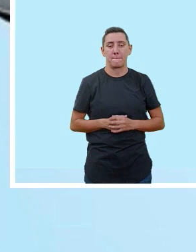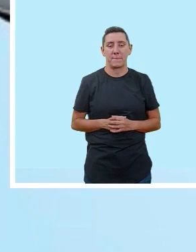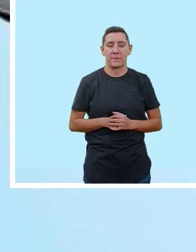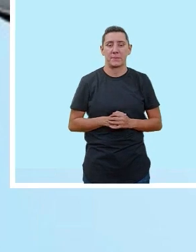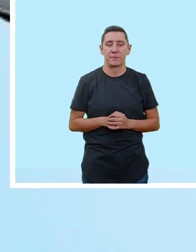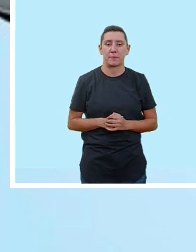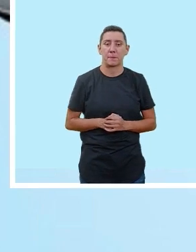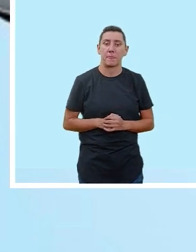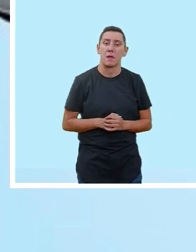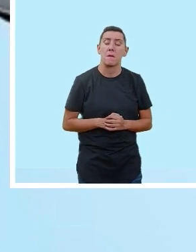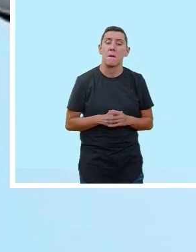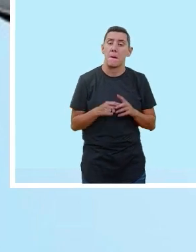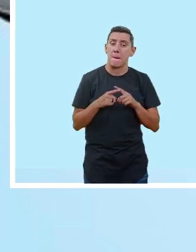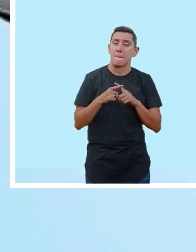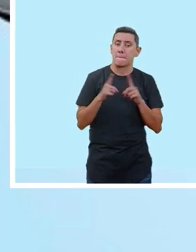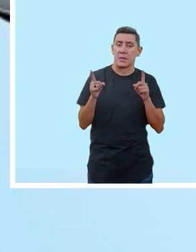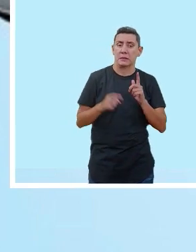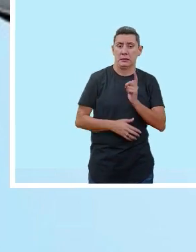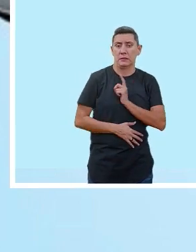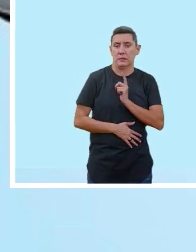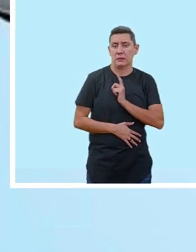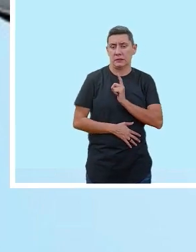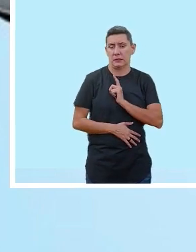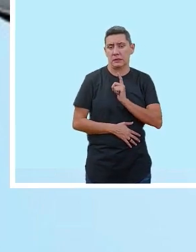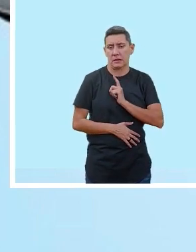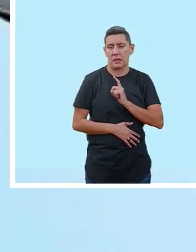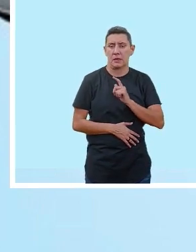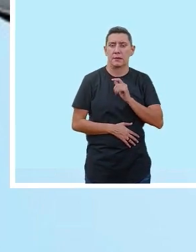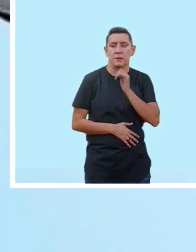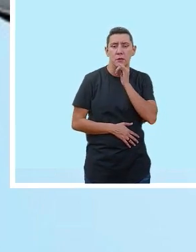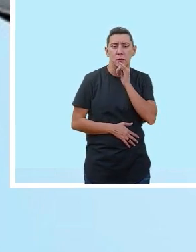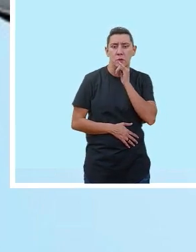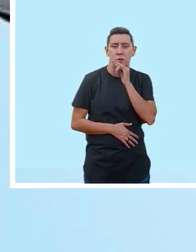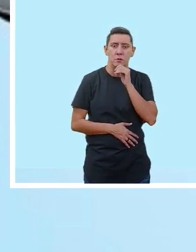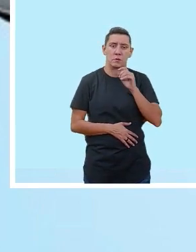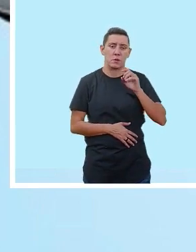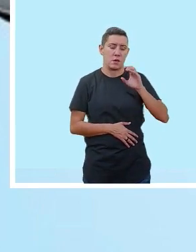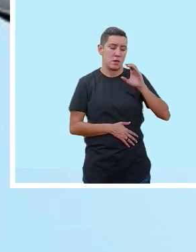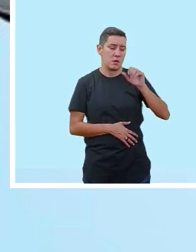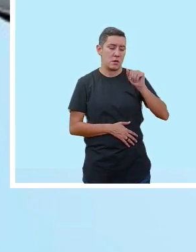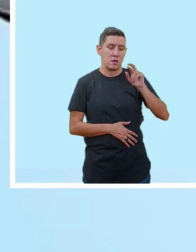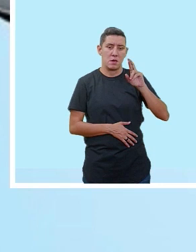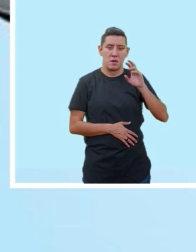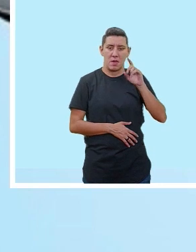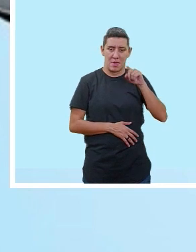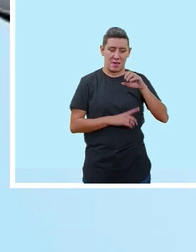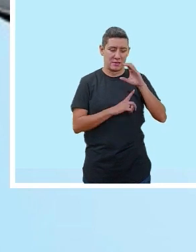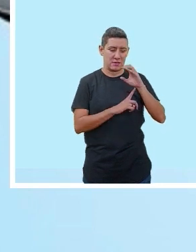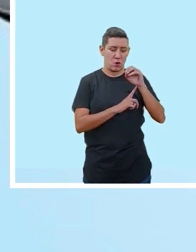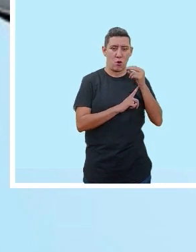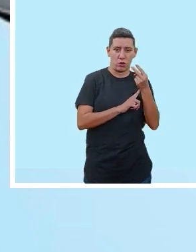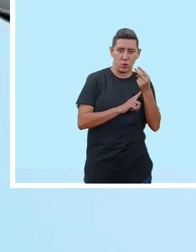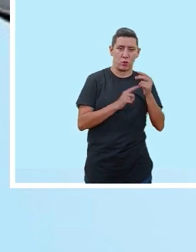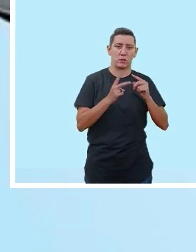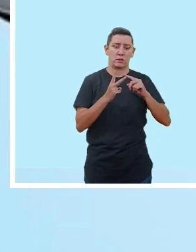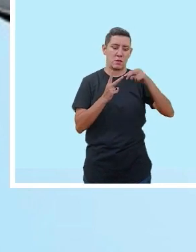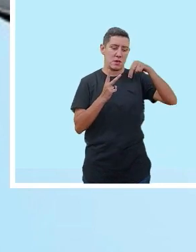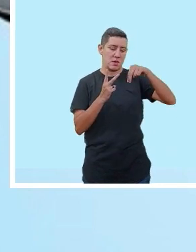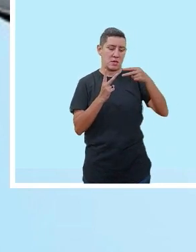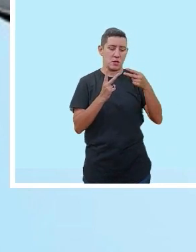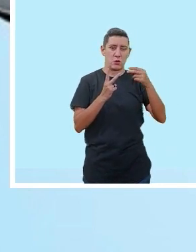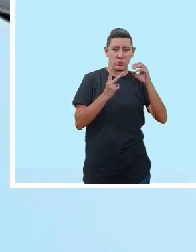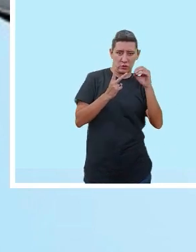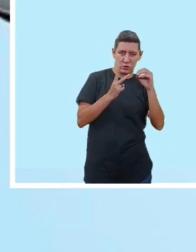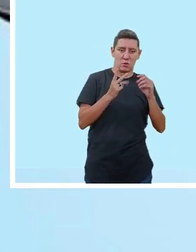os principais aqui. Então, nós temos o dióxido de carbono, nós temos o gás metano, nós